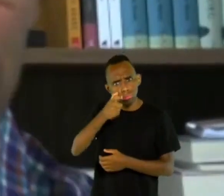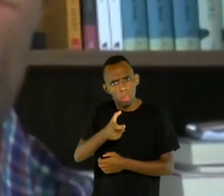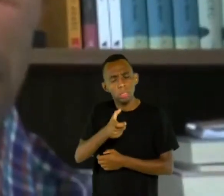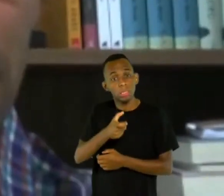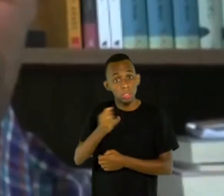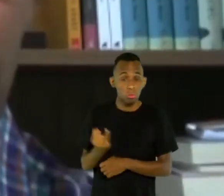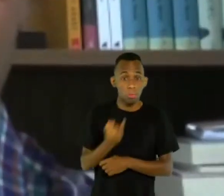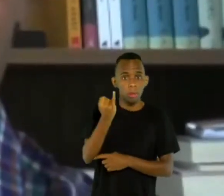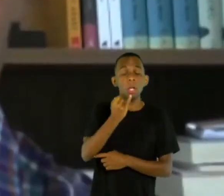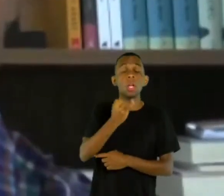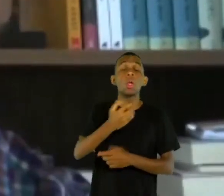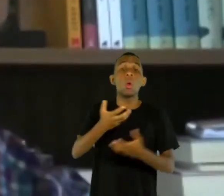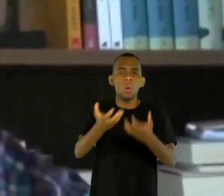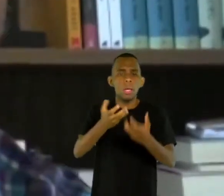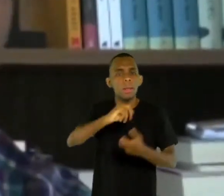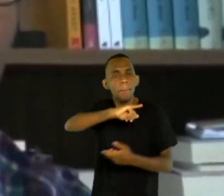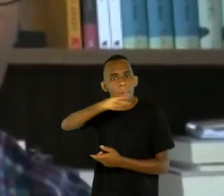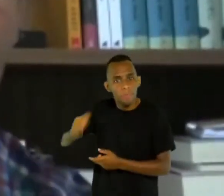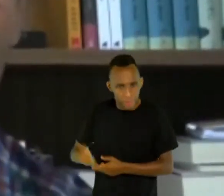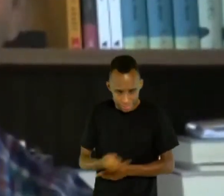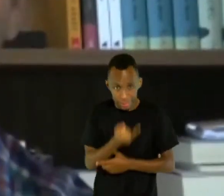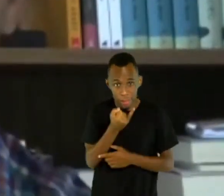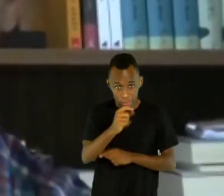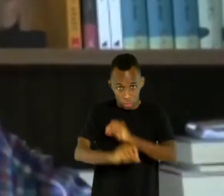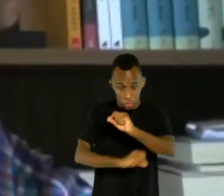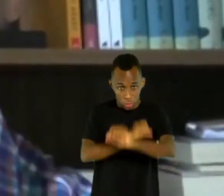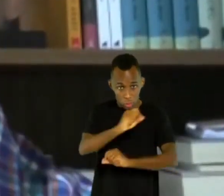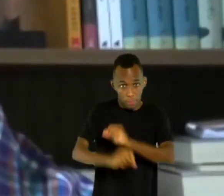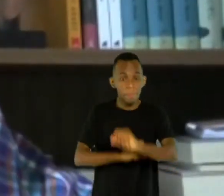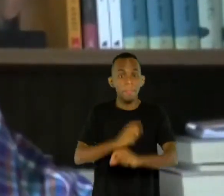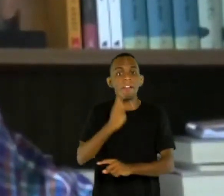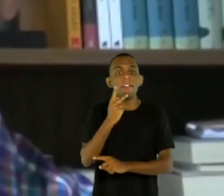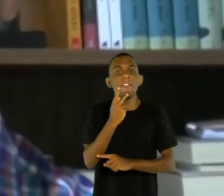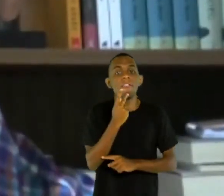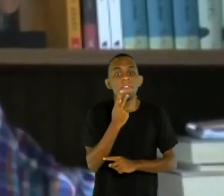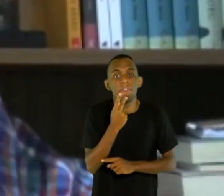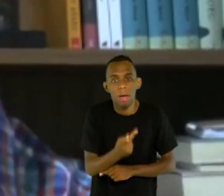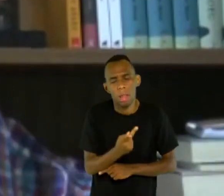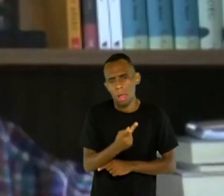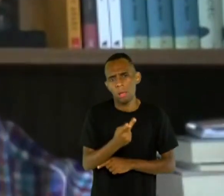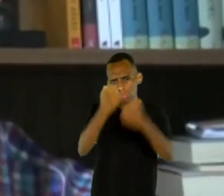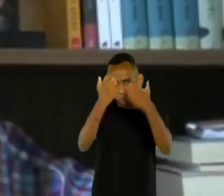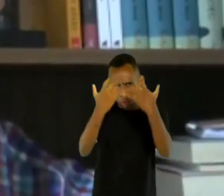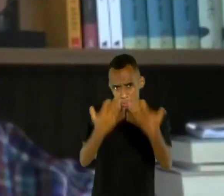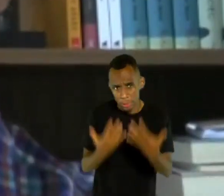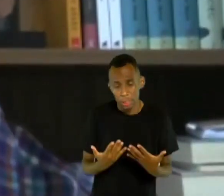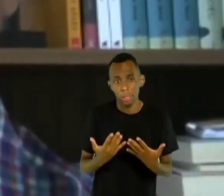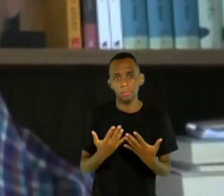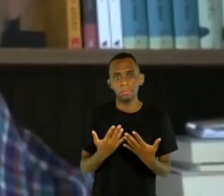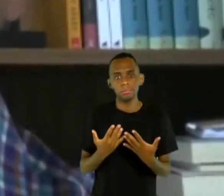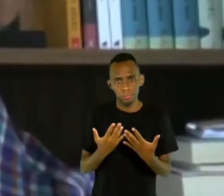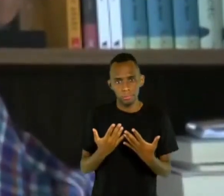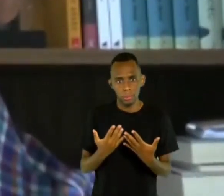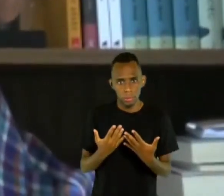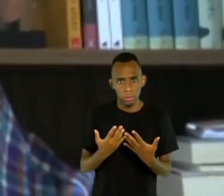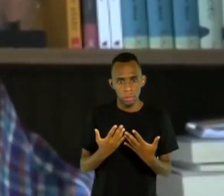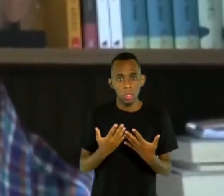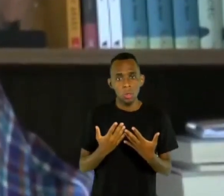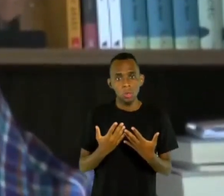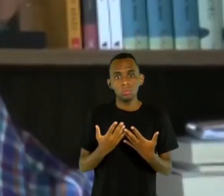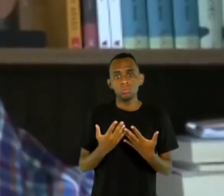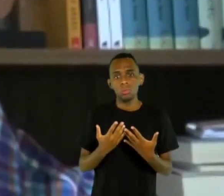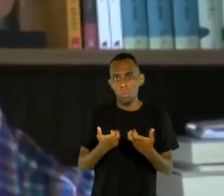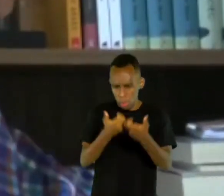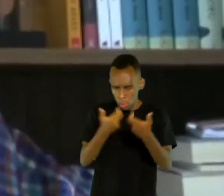queria aproveitar, Afonso e Sérgio, para falar uma coisa que eu acho que é bastante instigante no